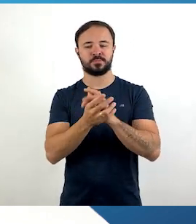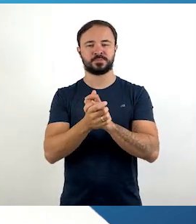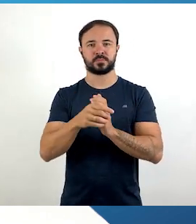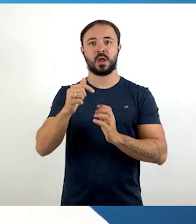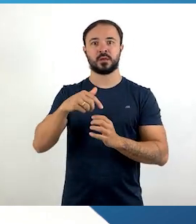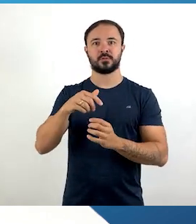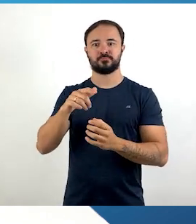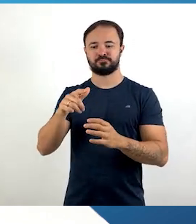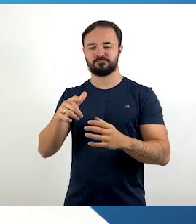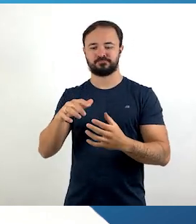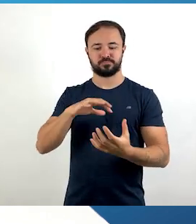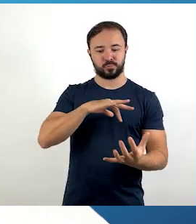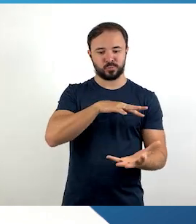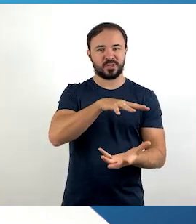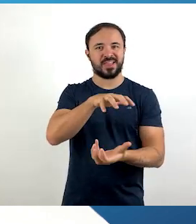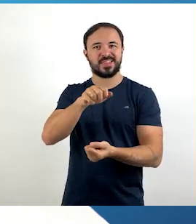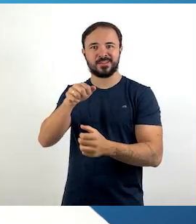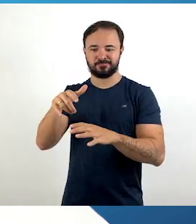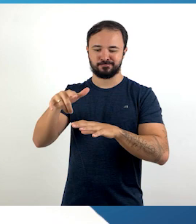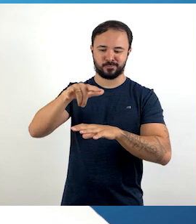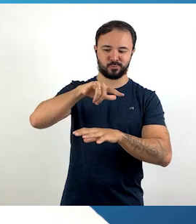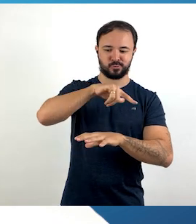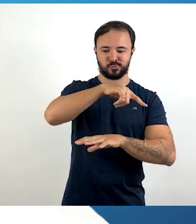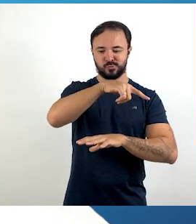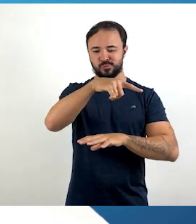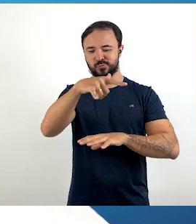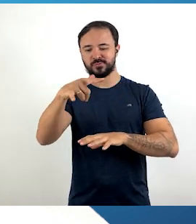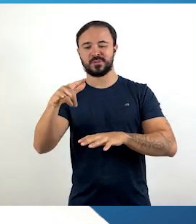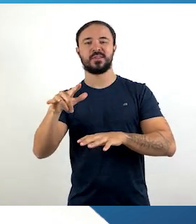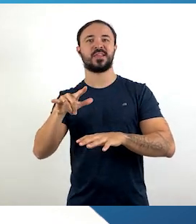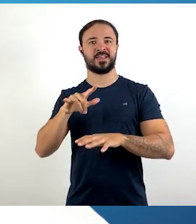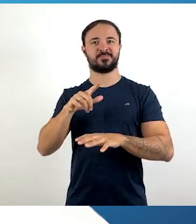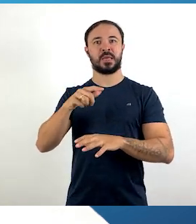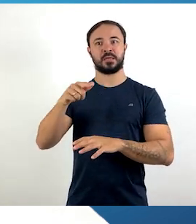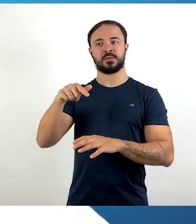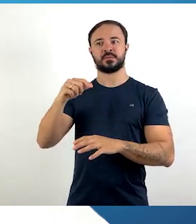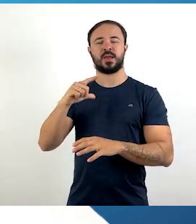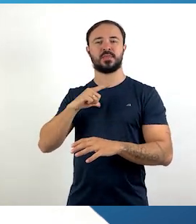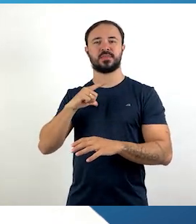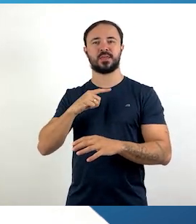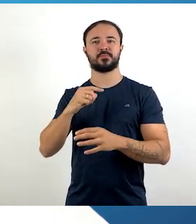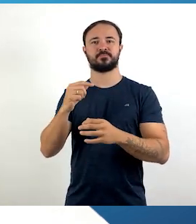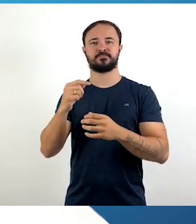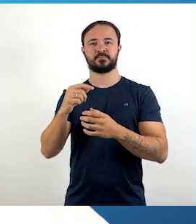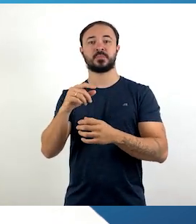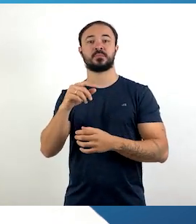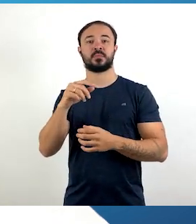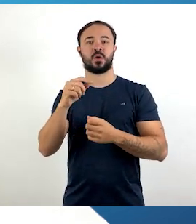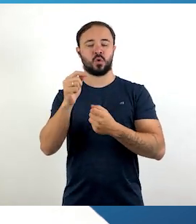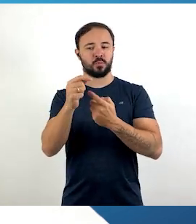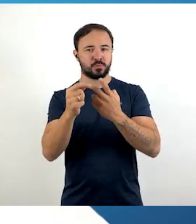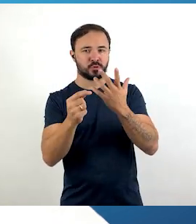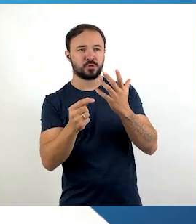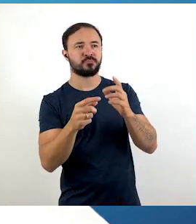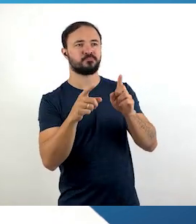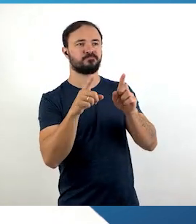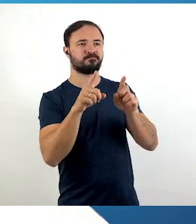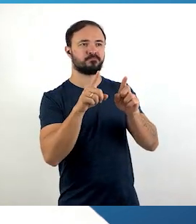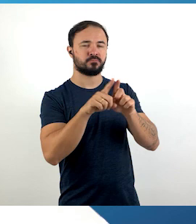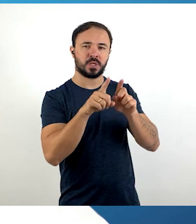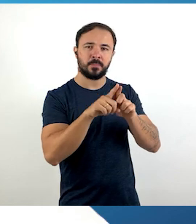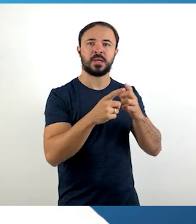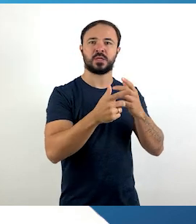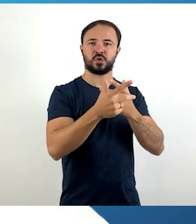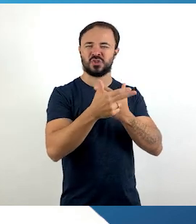esse satélite basicamente vai ter a estrutura formada por barras com 13 furos. Juntando essas barras, vamos